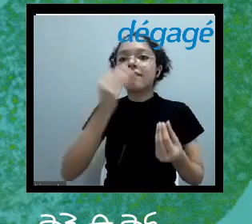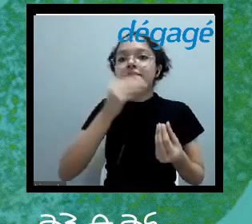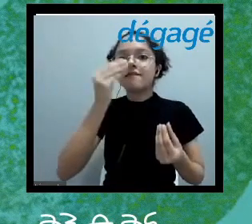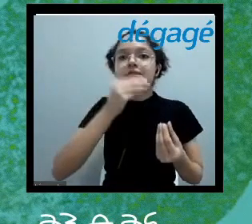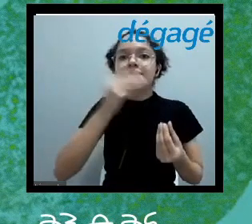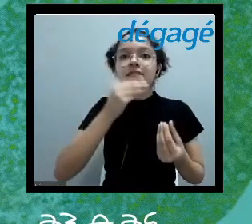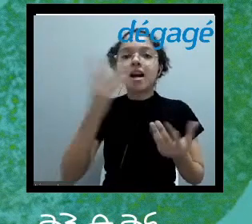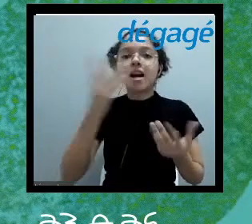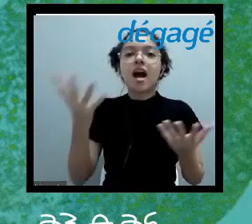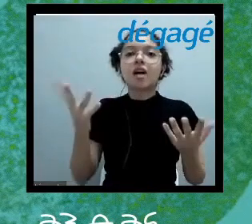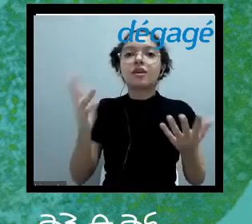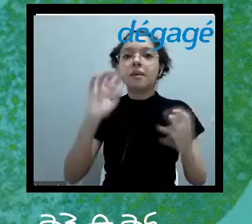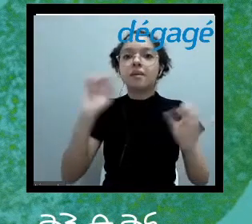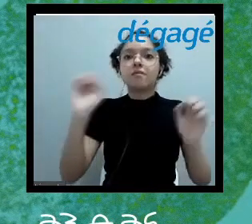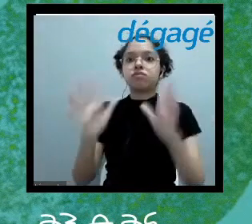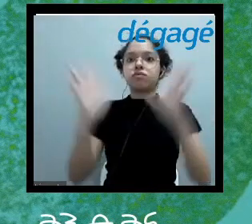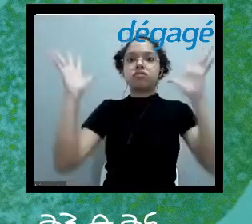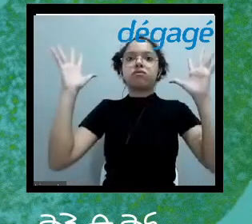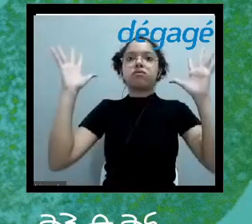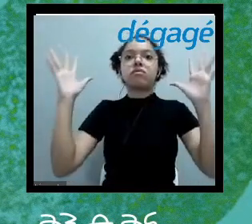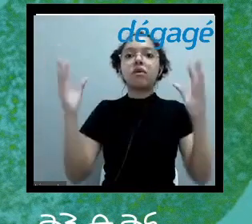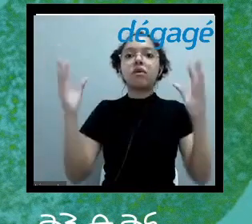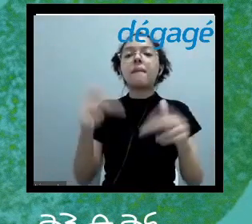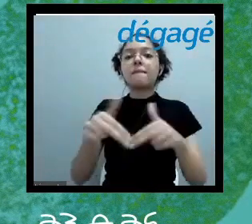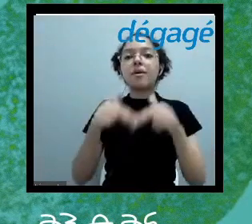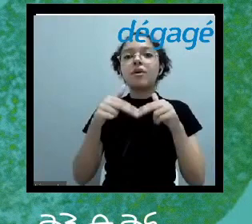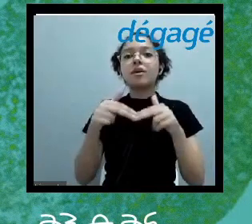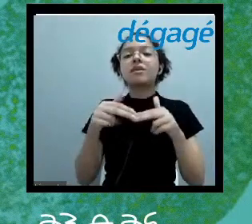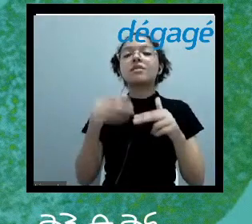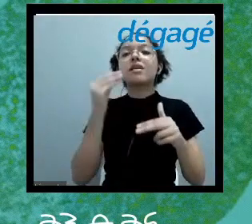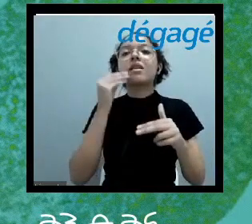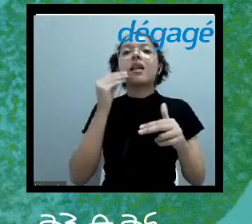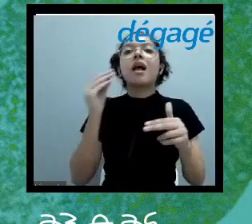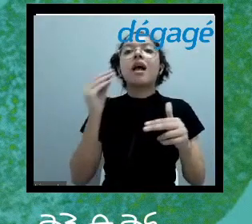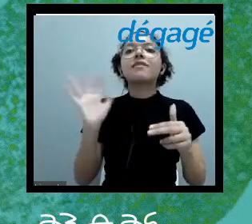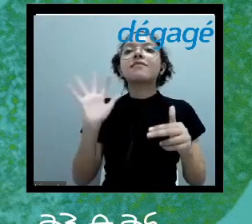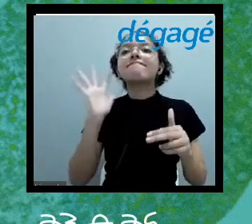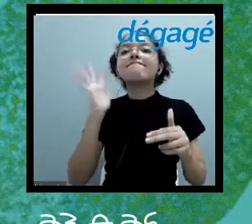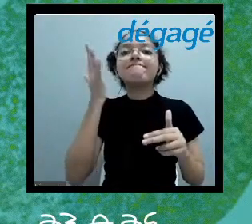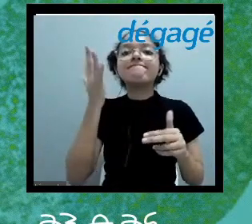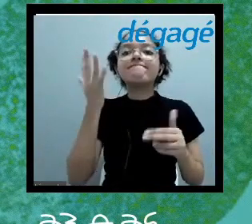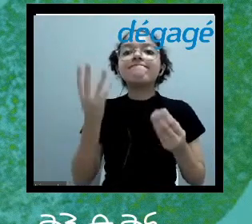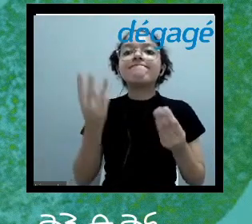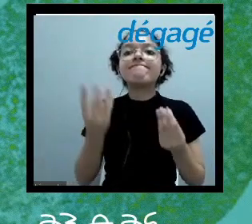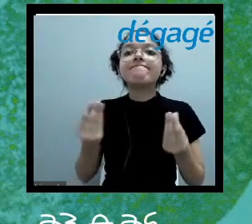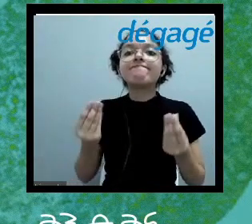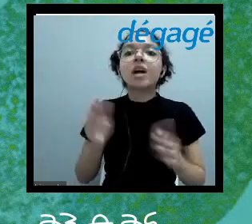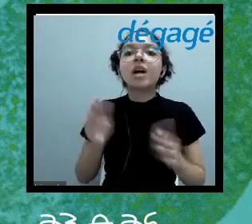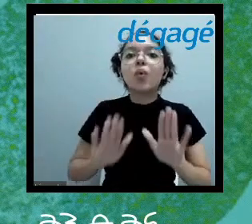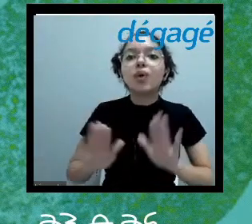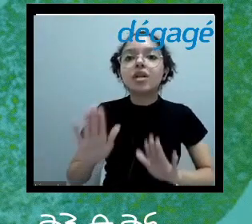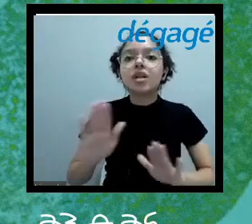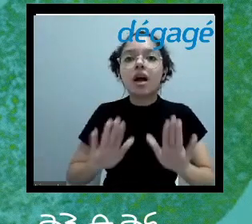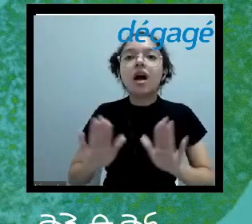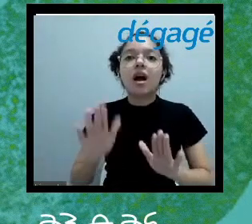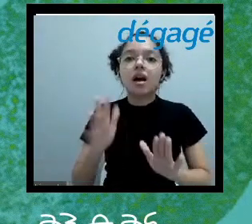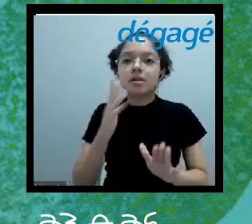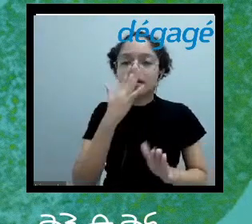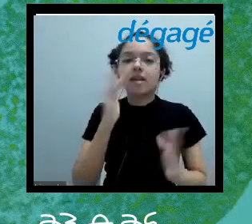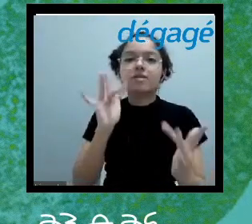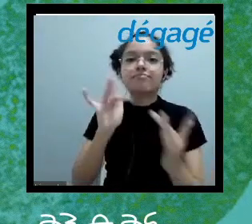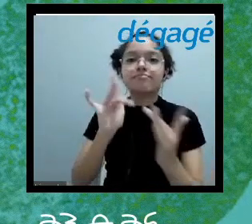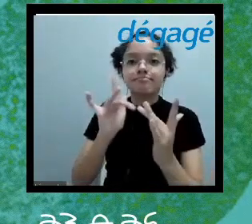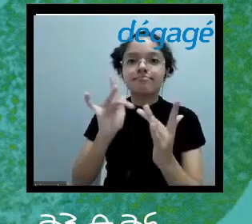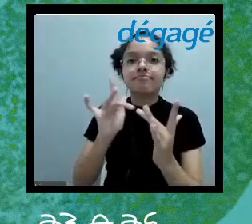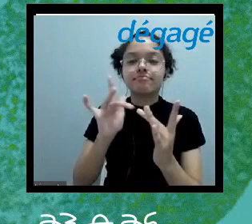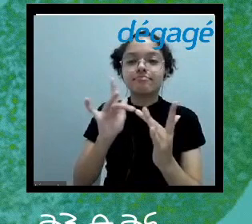desencadeava ali uma, né, as desmodulações, né, sensoriais. E E aí,